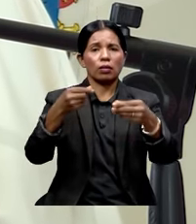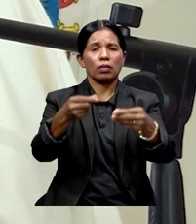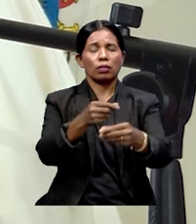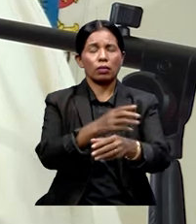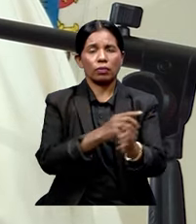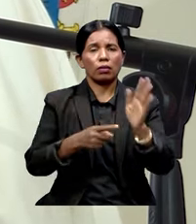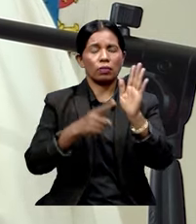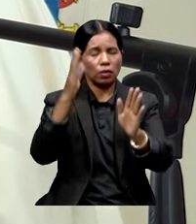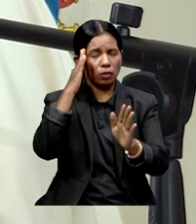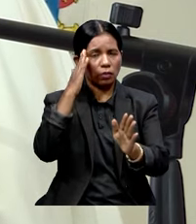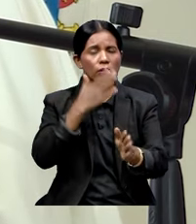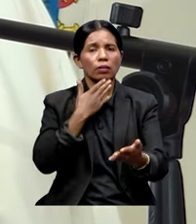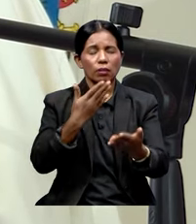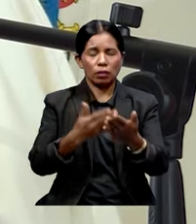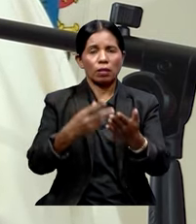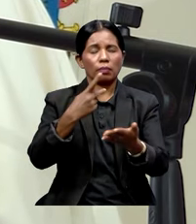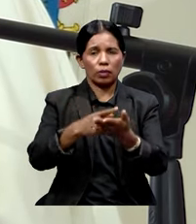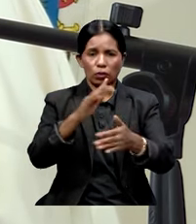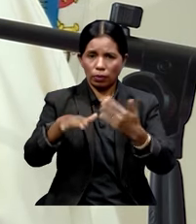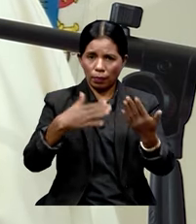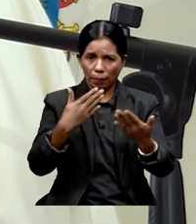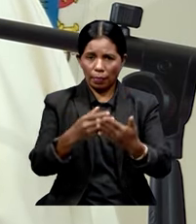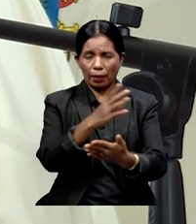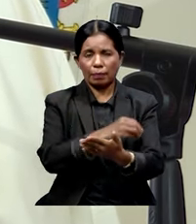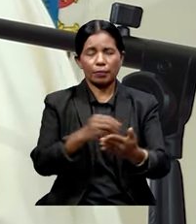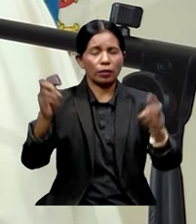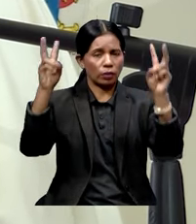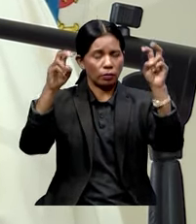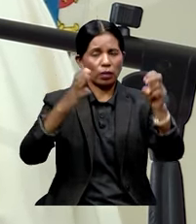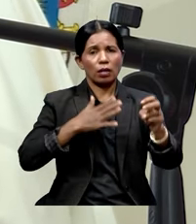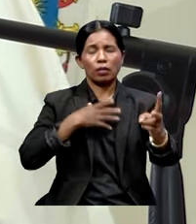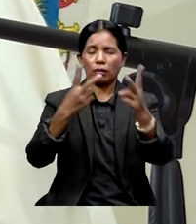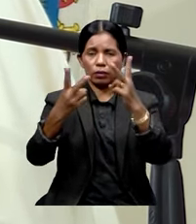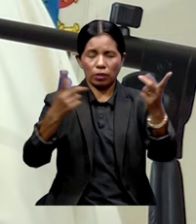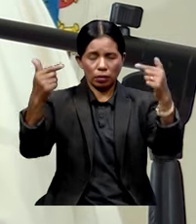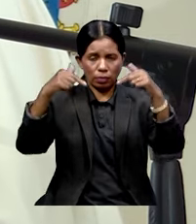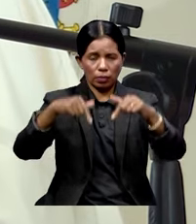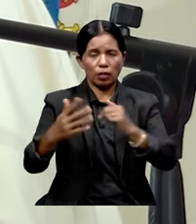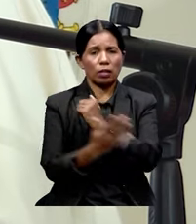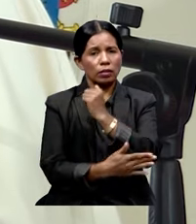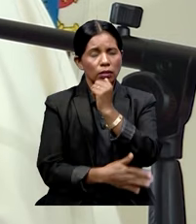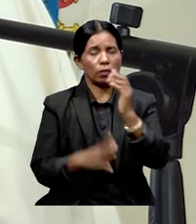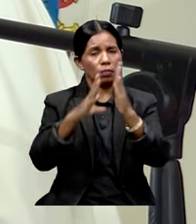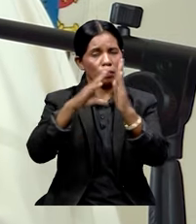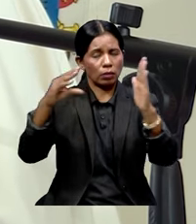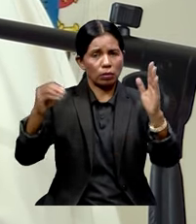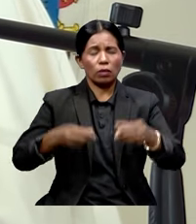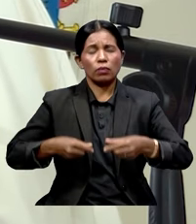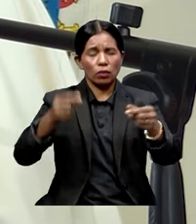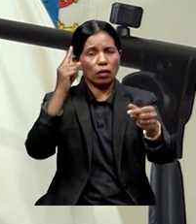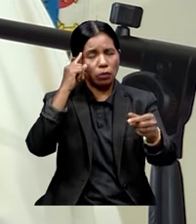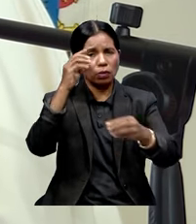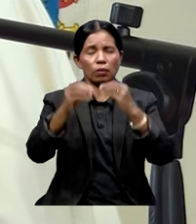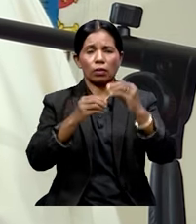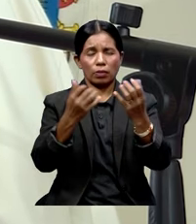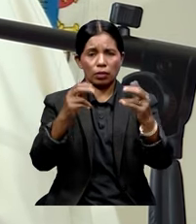no fortalece cada projeto. Logotipo no lema husi haunia visita mai Papua Nova Guiné, fo hanoin konaba idane.